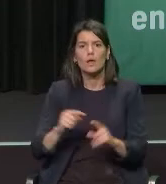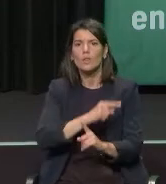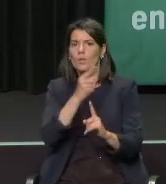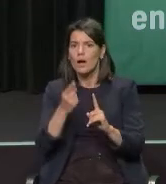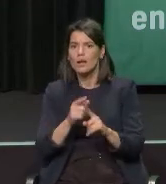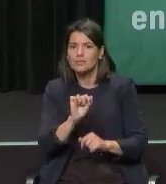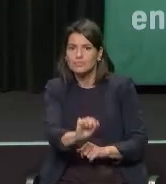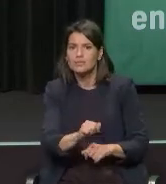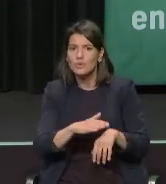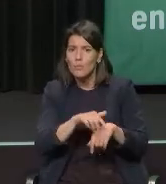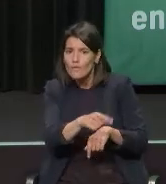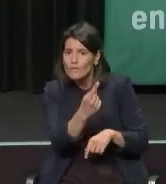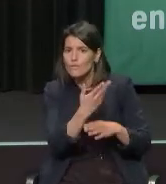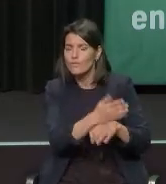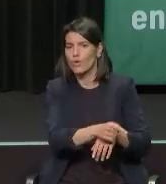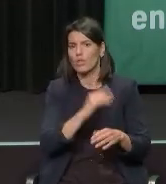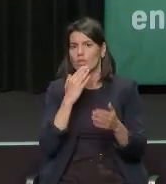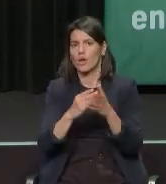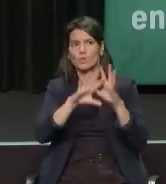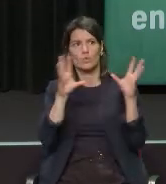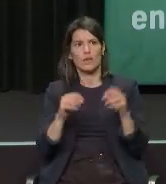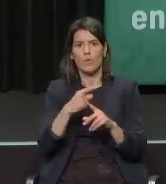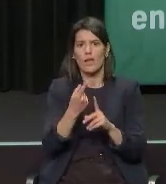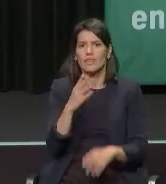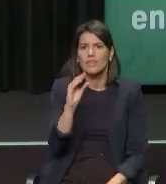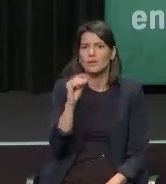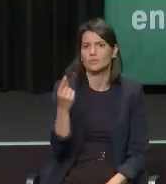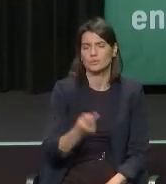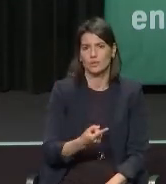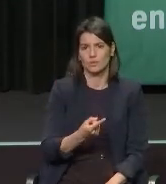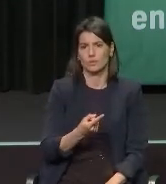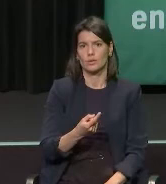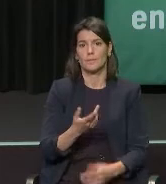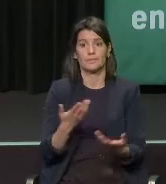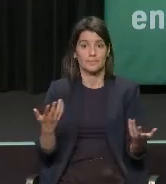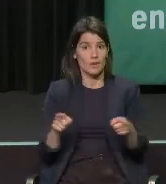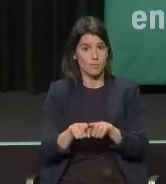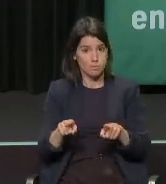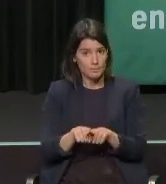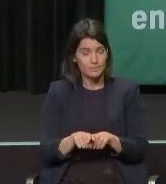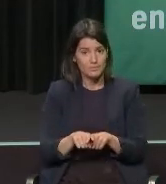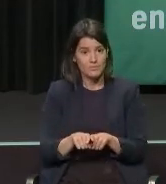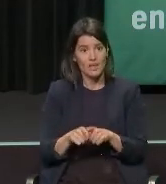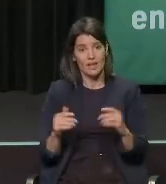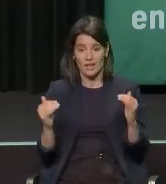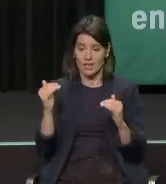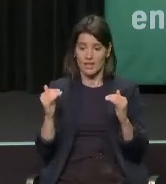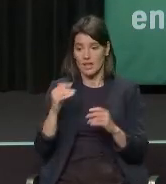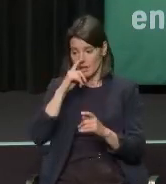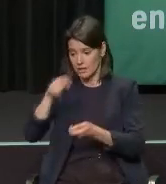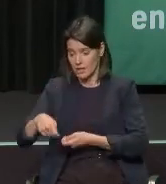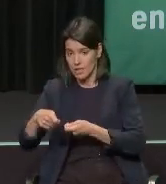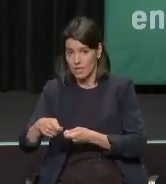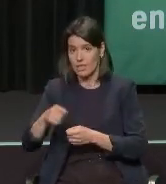dessas emissões. O que quer dizer que são da mesma ordem de grandeza que as emissões da agricultura e da